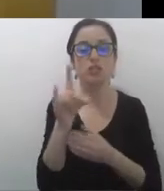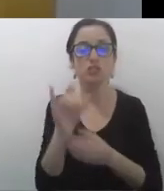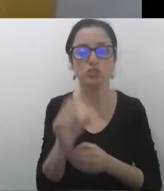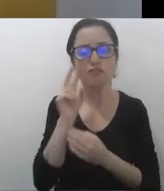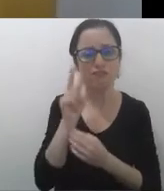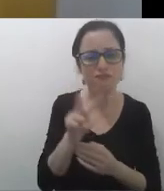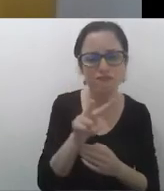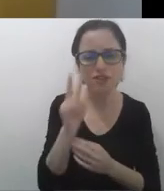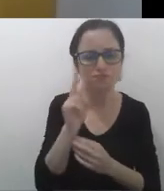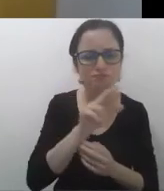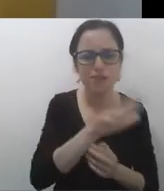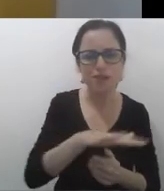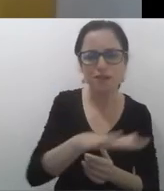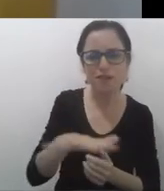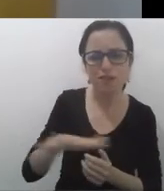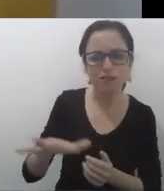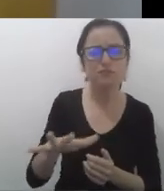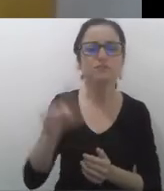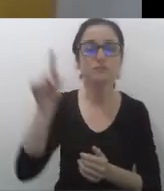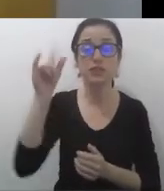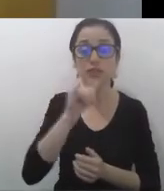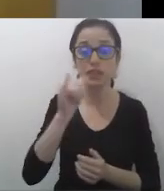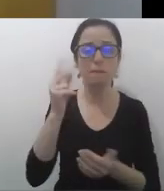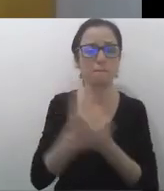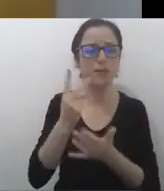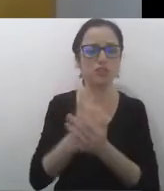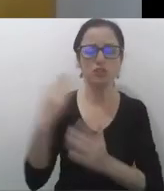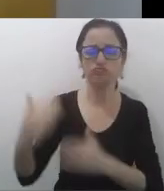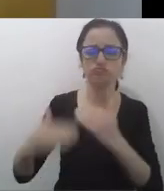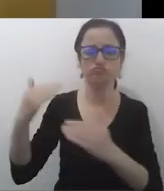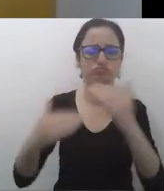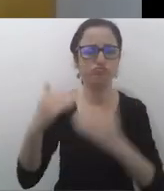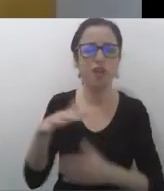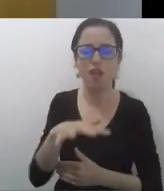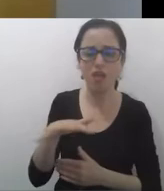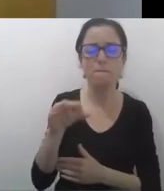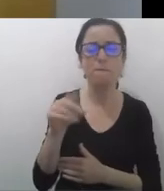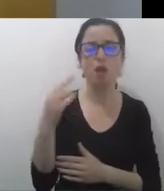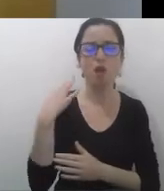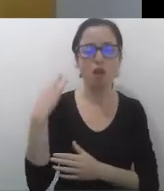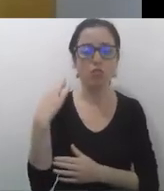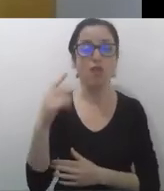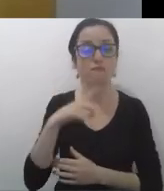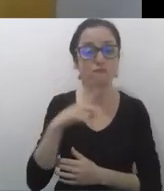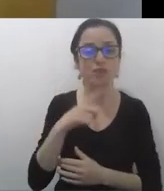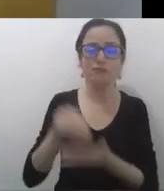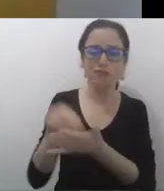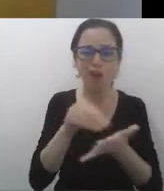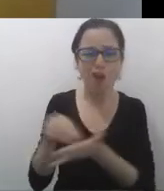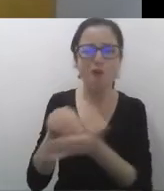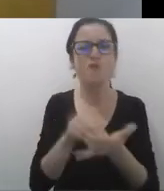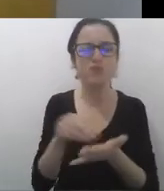o Bardi, ao ver as áreas que, mesmo na Itália, já eram mais desenvolvidas, como a área de moda, e que era